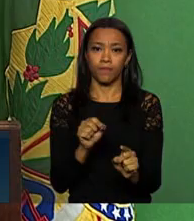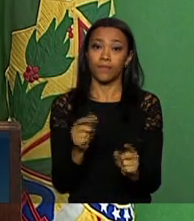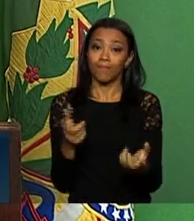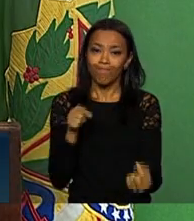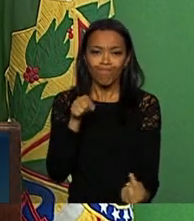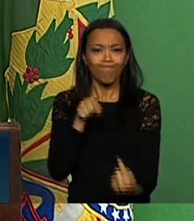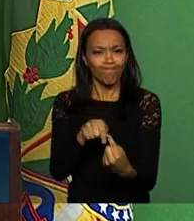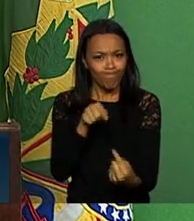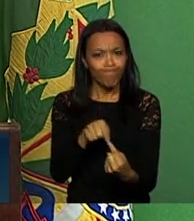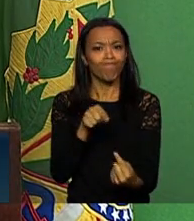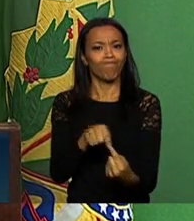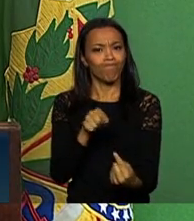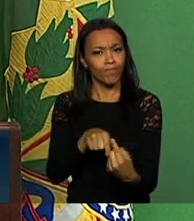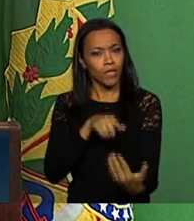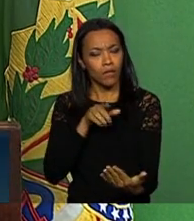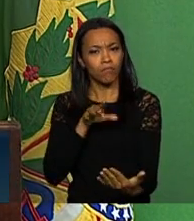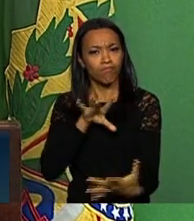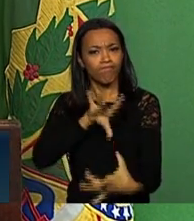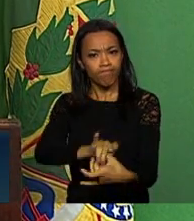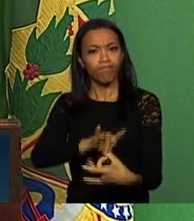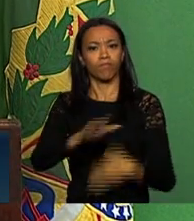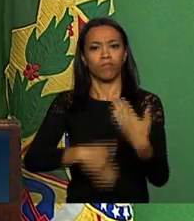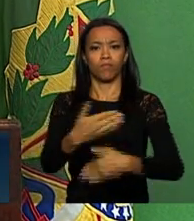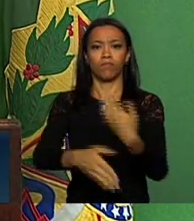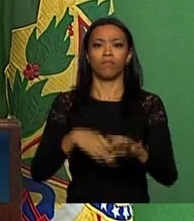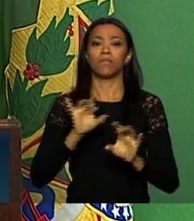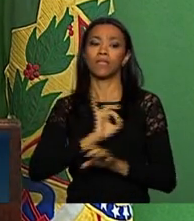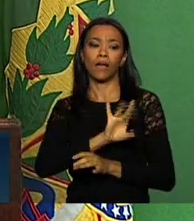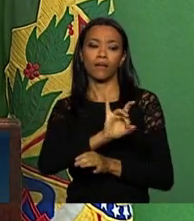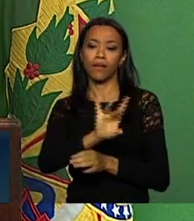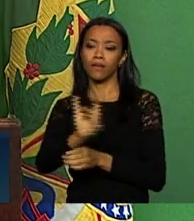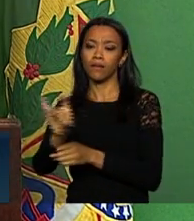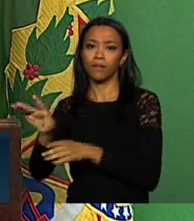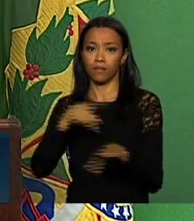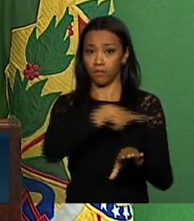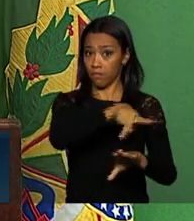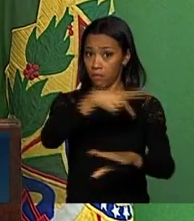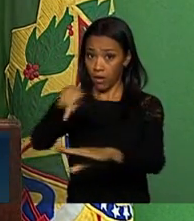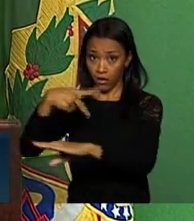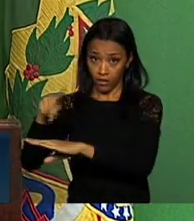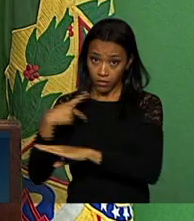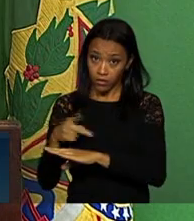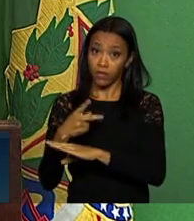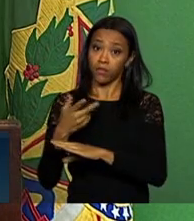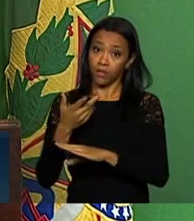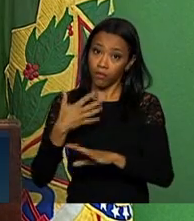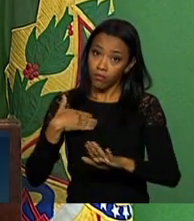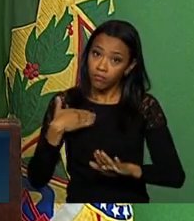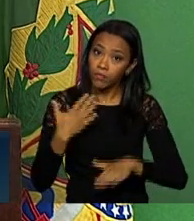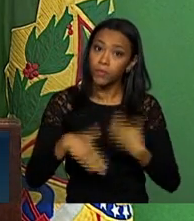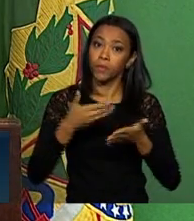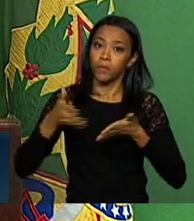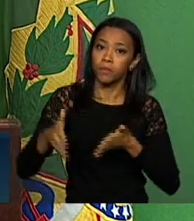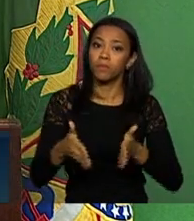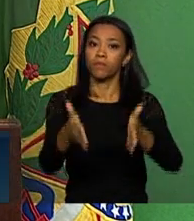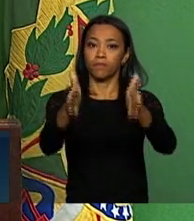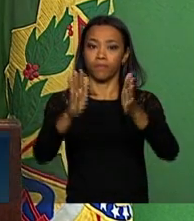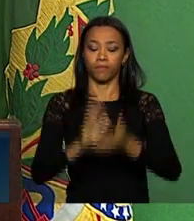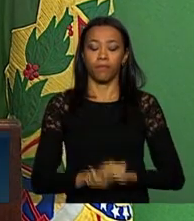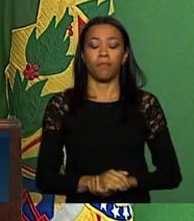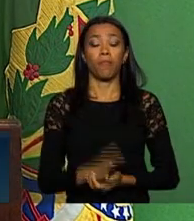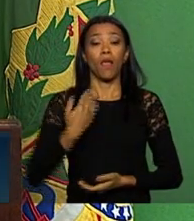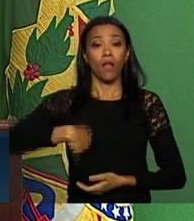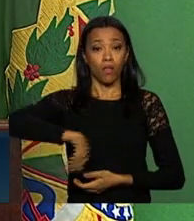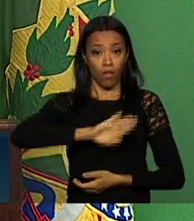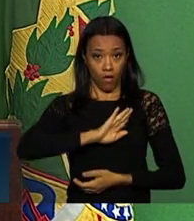processo de desenvolvimento que cada país estava trilhando Nós